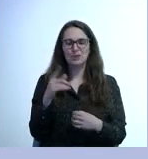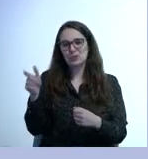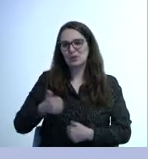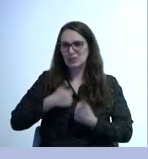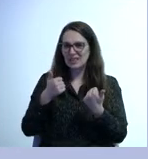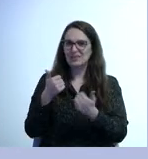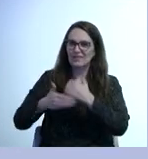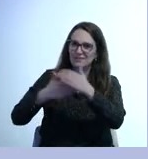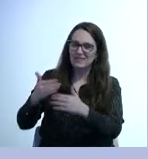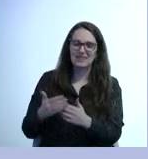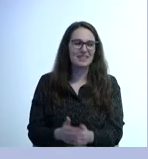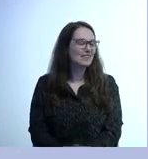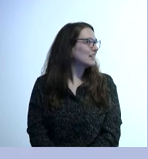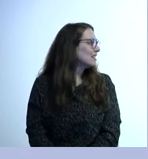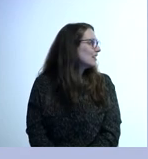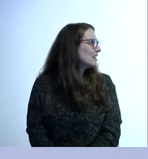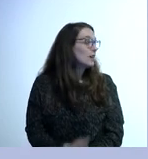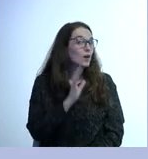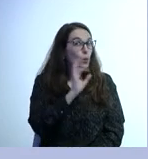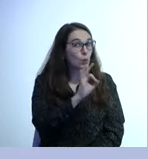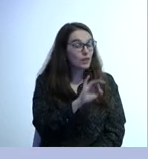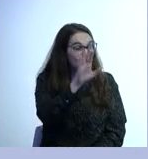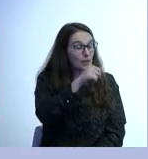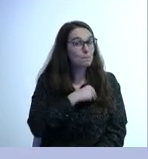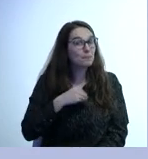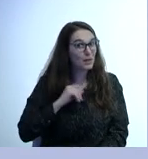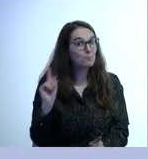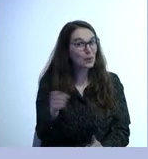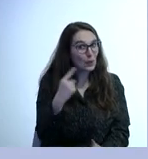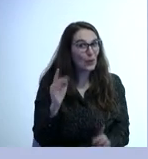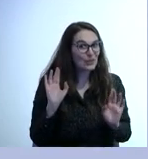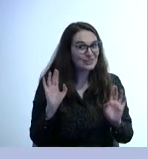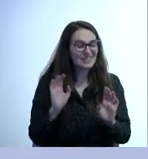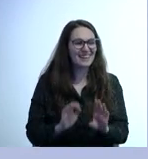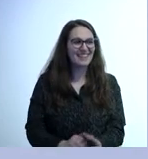tem conseguido. Cuidado, senão temos que chamar médico para todos. Para todos.